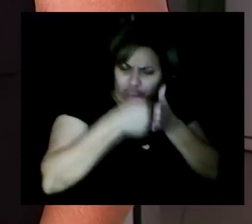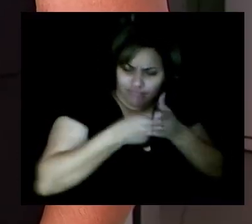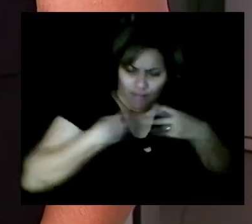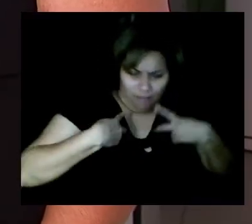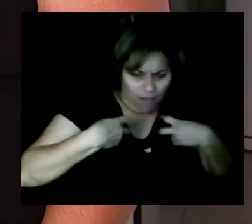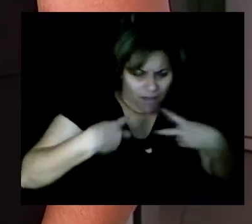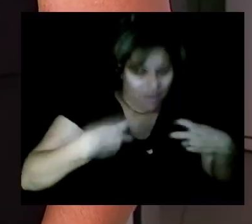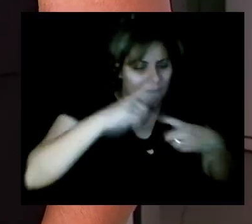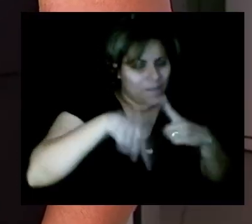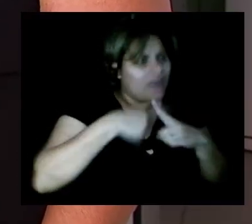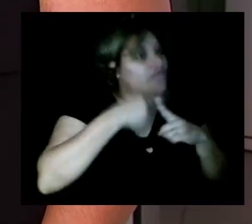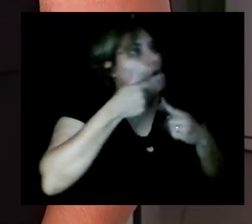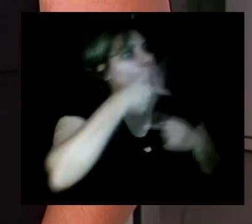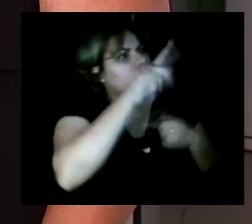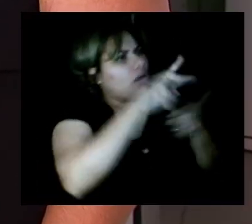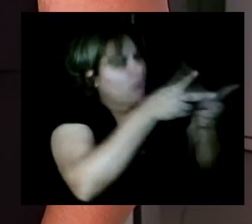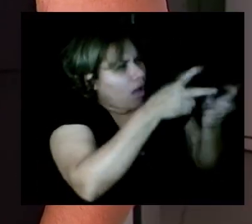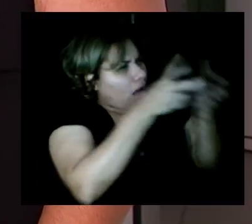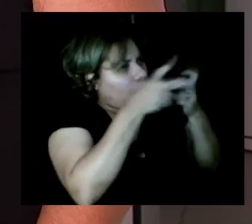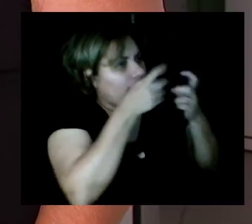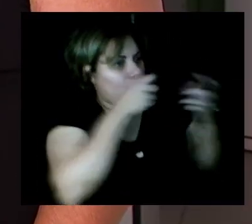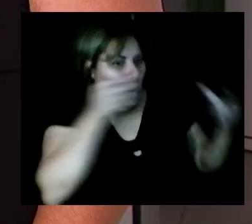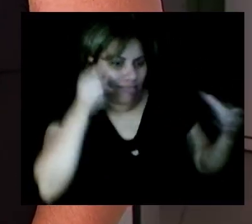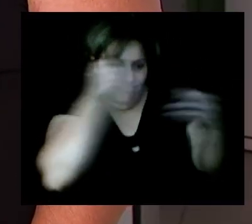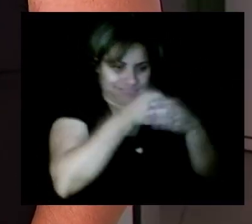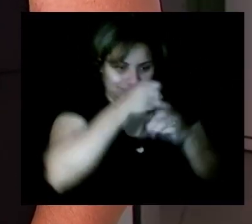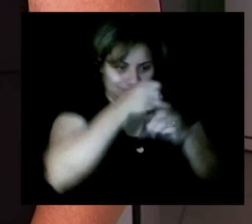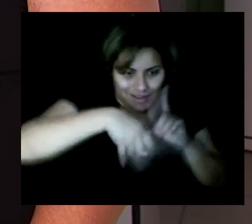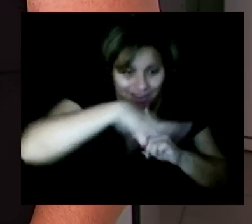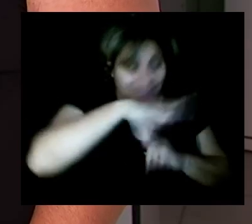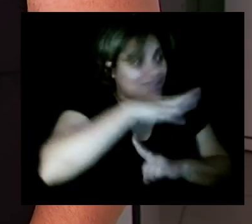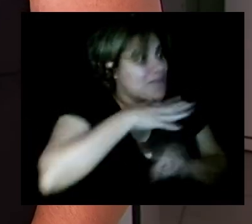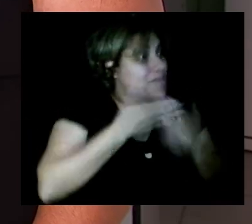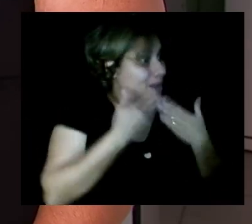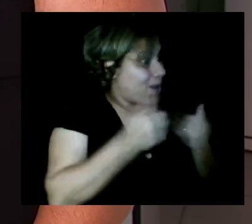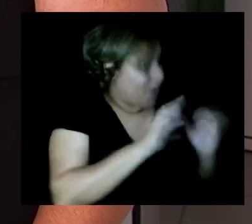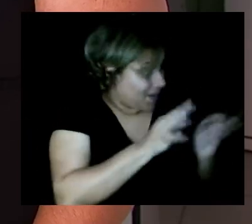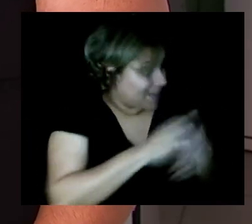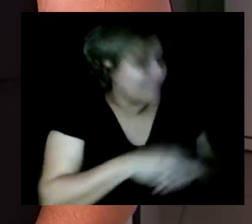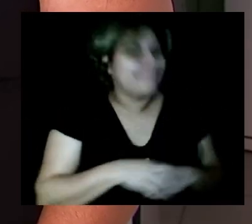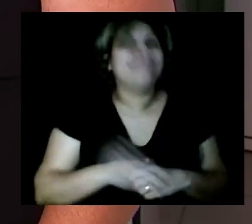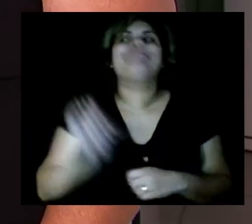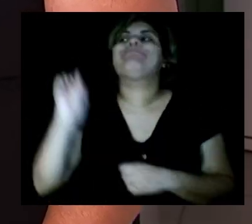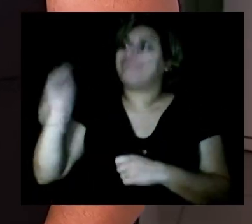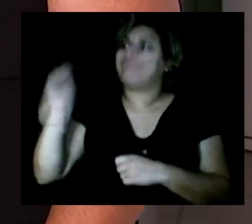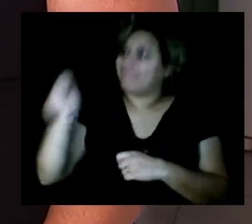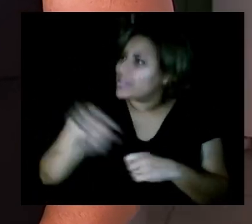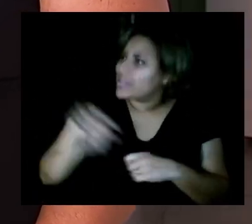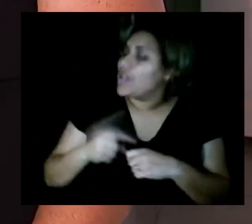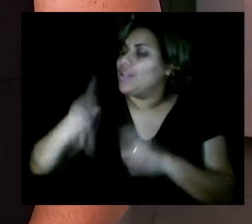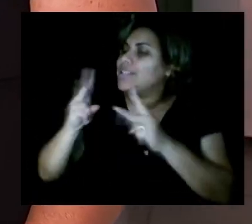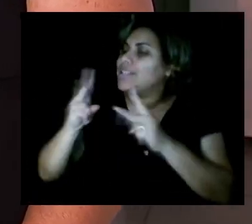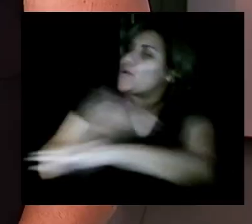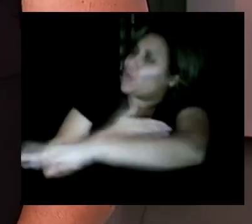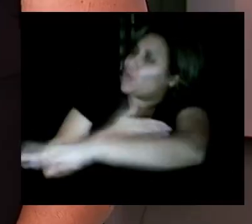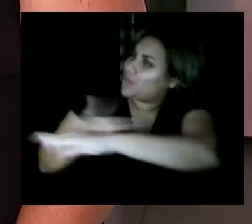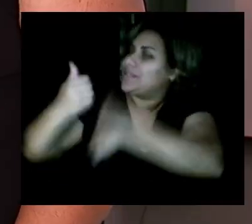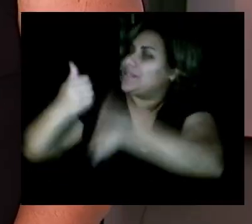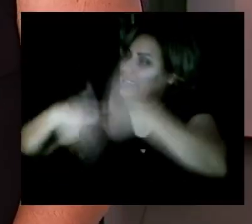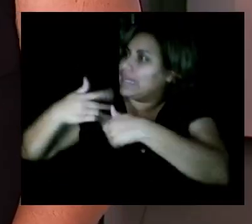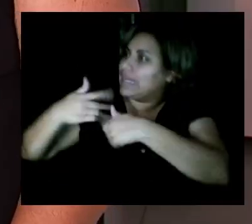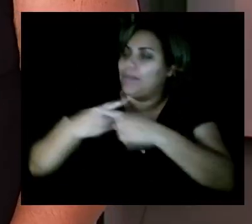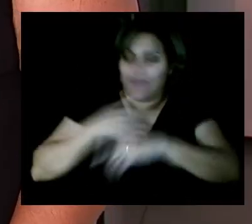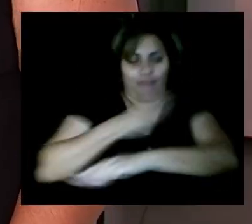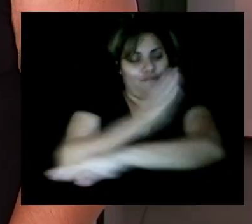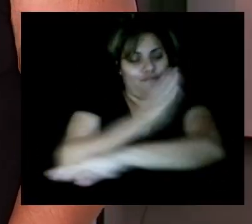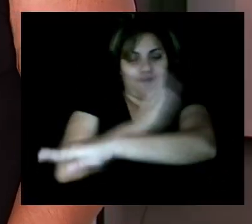melhor forma possível, né? Sim, claro, porque igual nós estamos sempre citando, cada fase é uma fase na vida dos